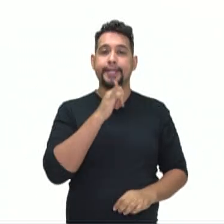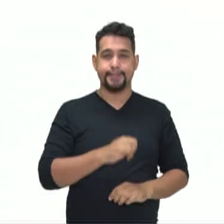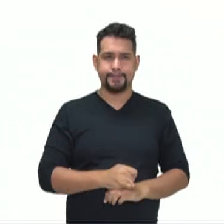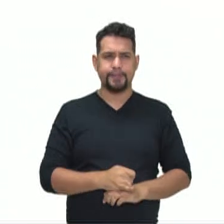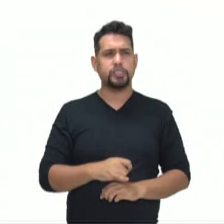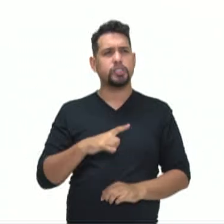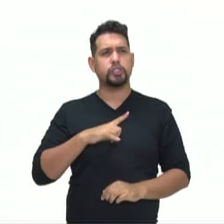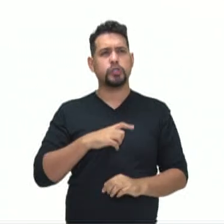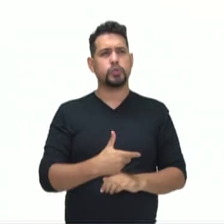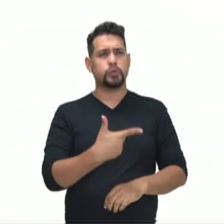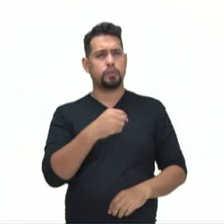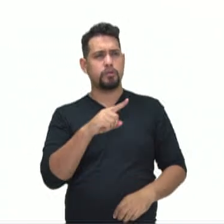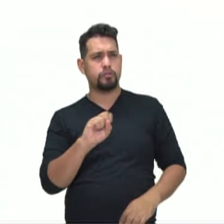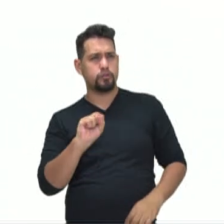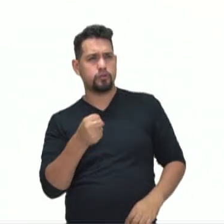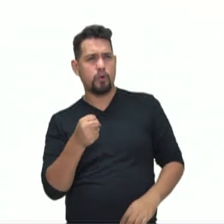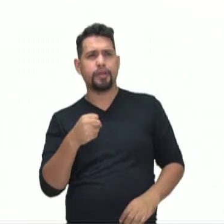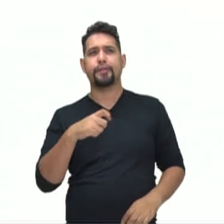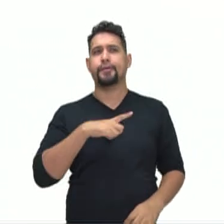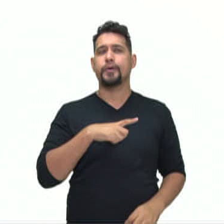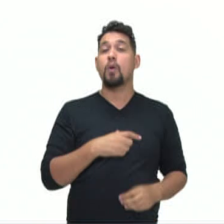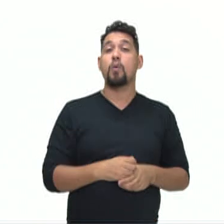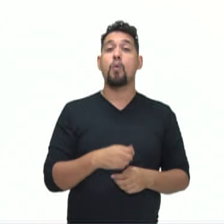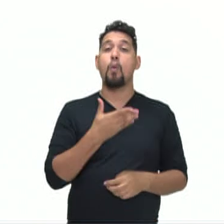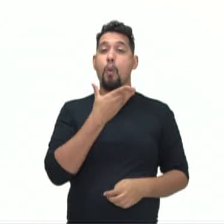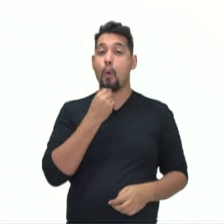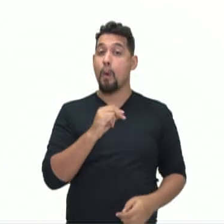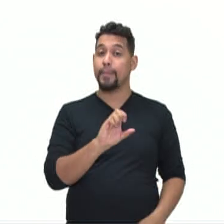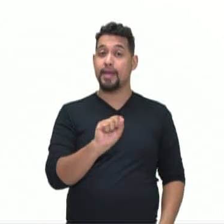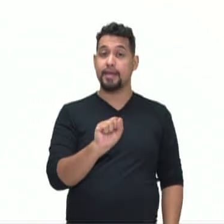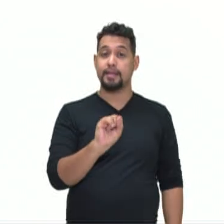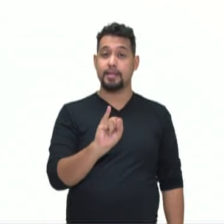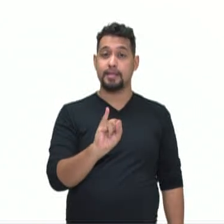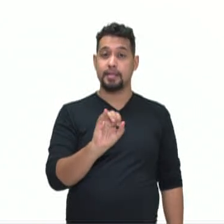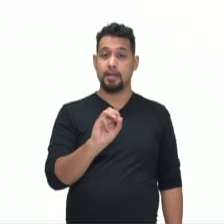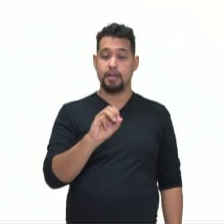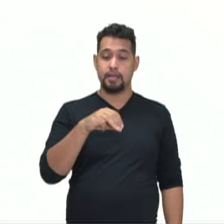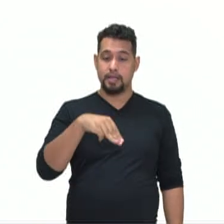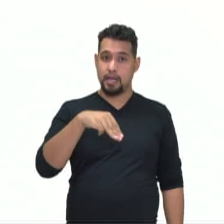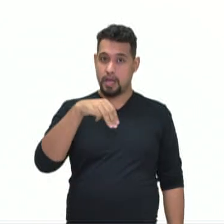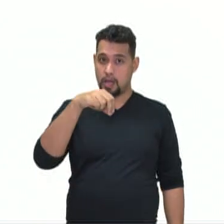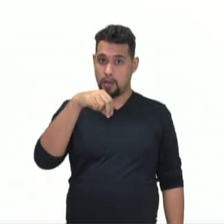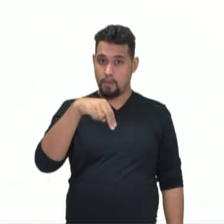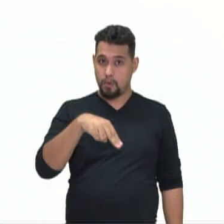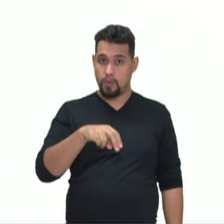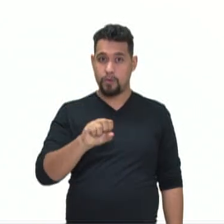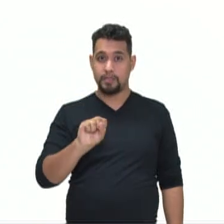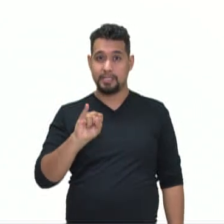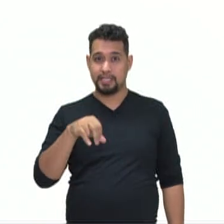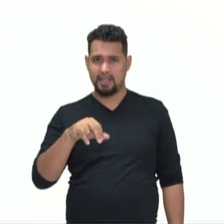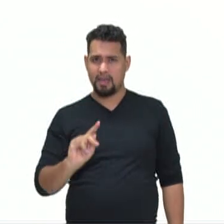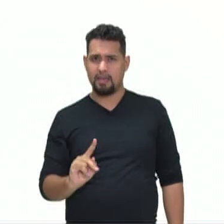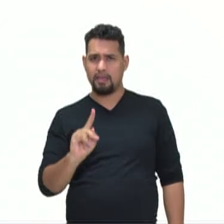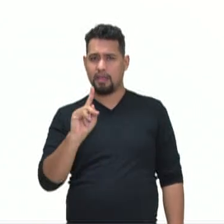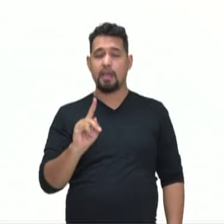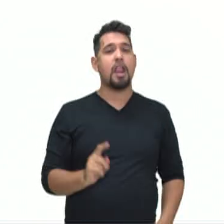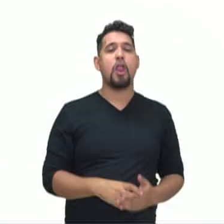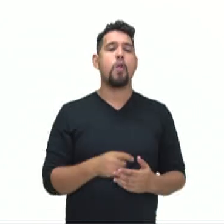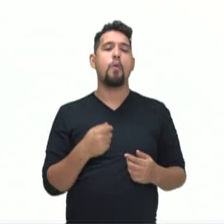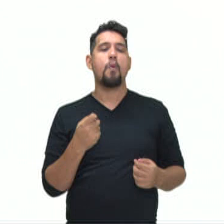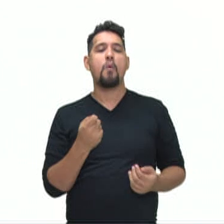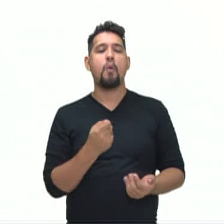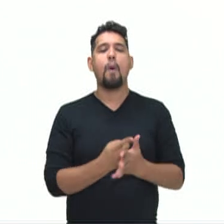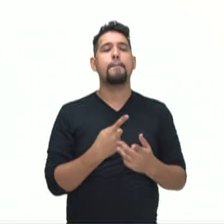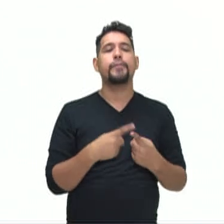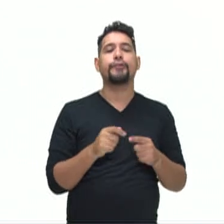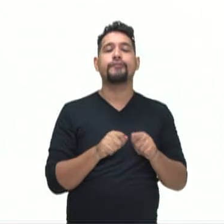em 2018, as pessoas não compram o que você faz, elas compram o porquê você faz.